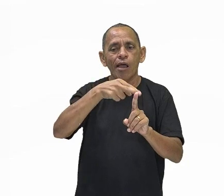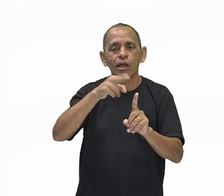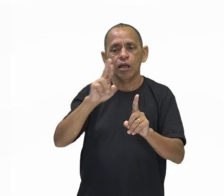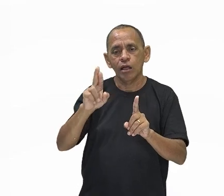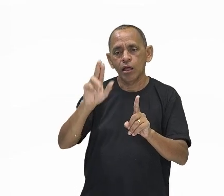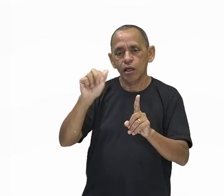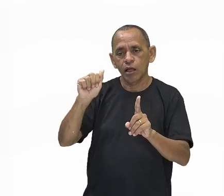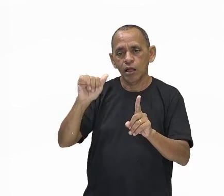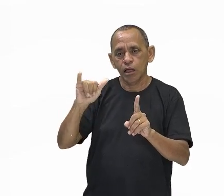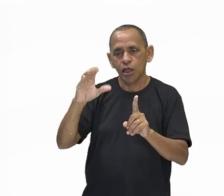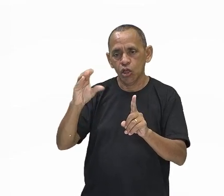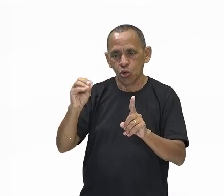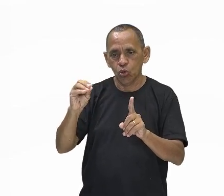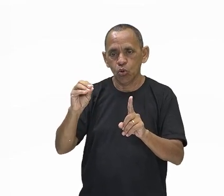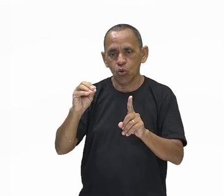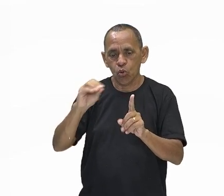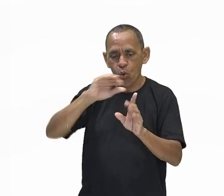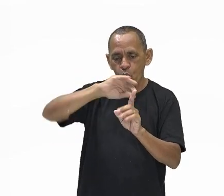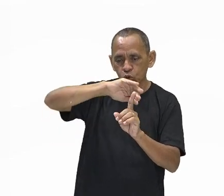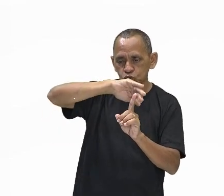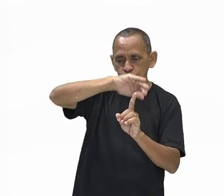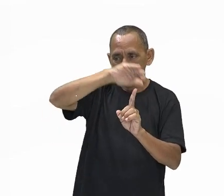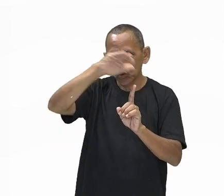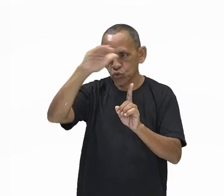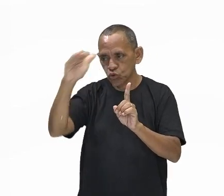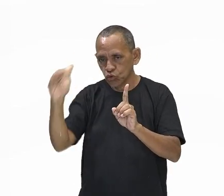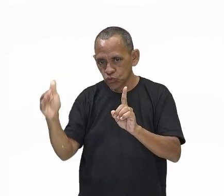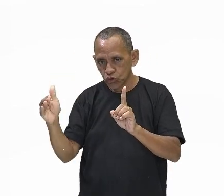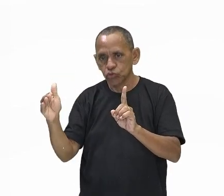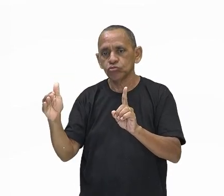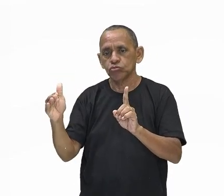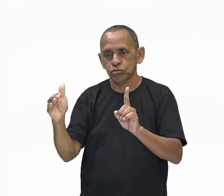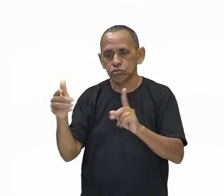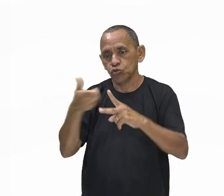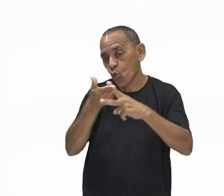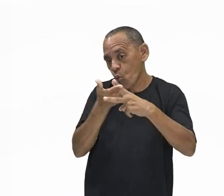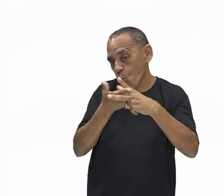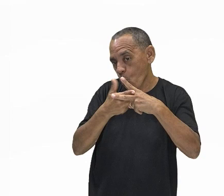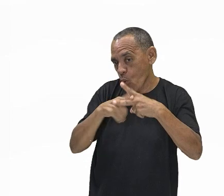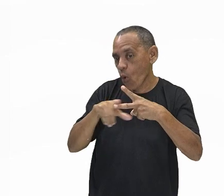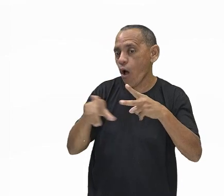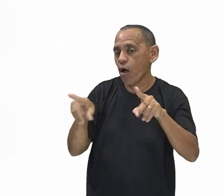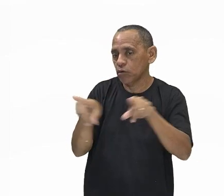aí, que é a distância do centro óptico até o foco antiprincipal, ou